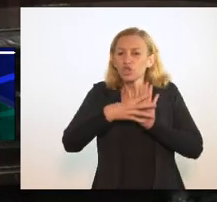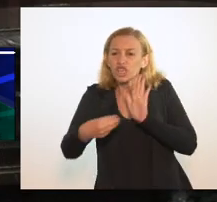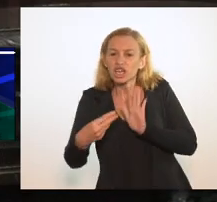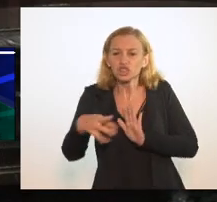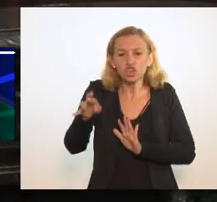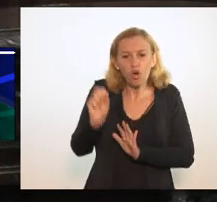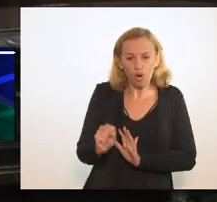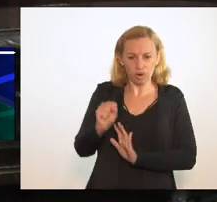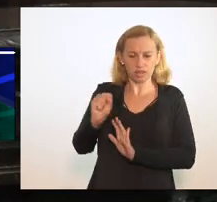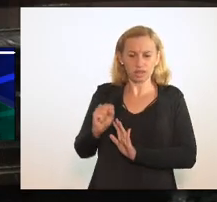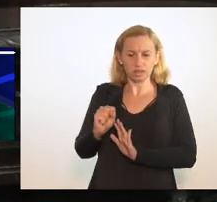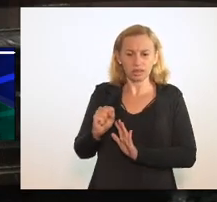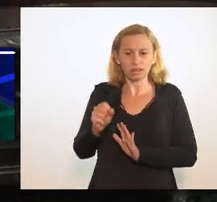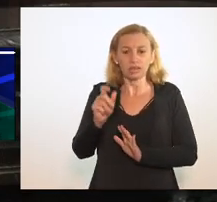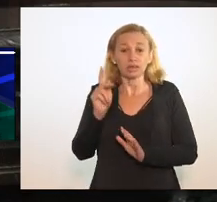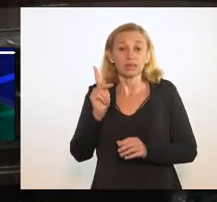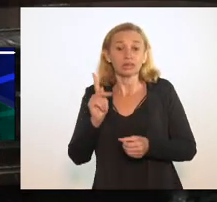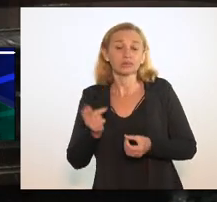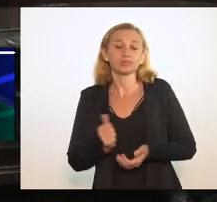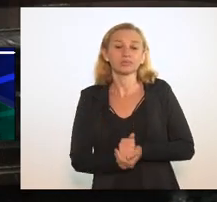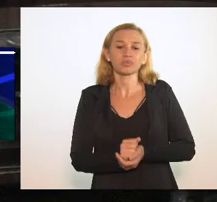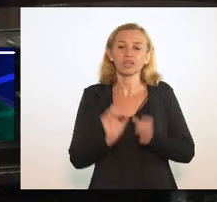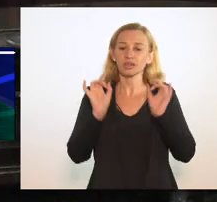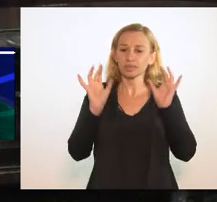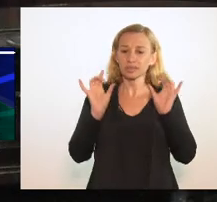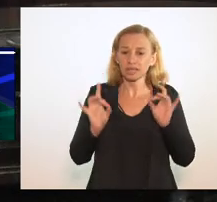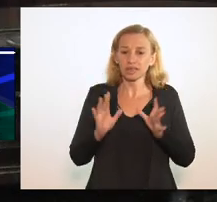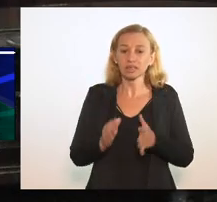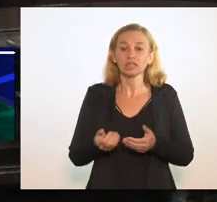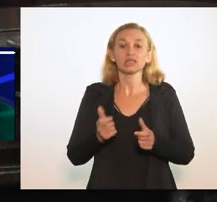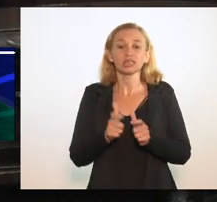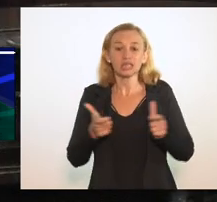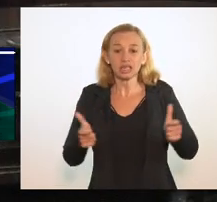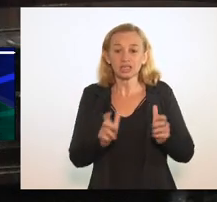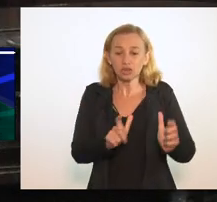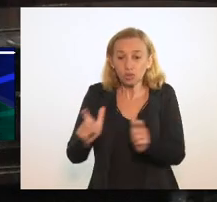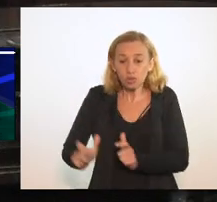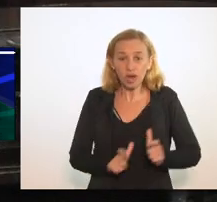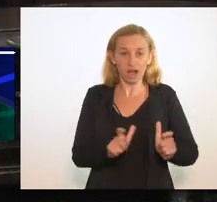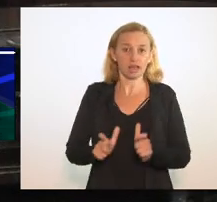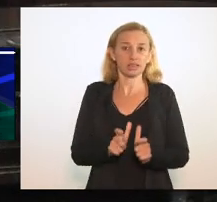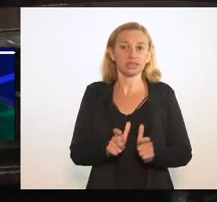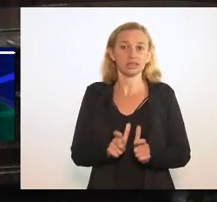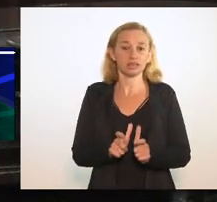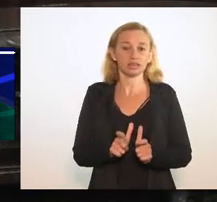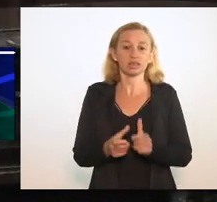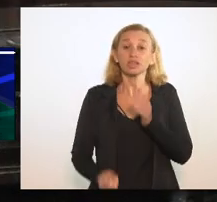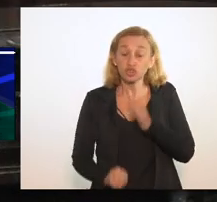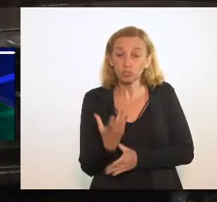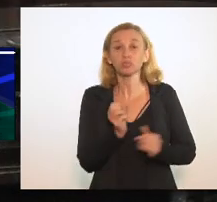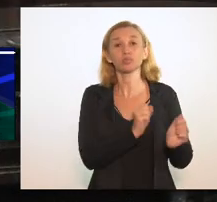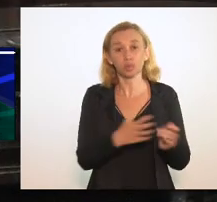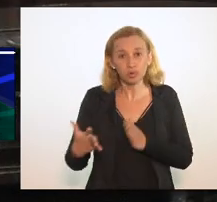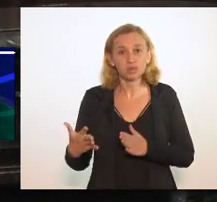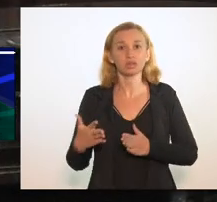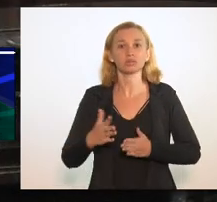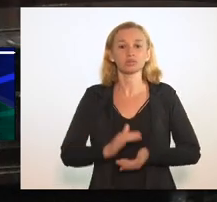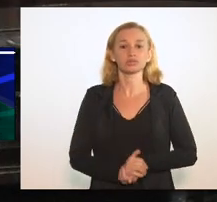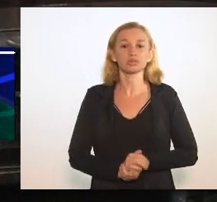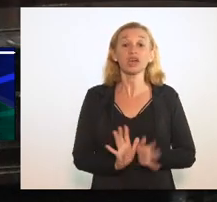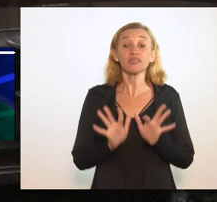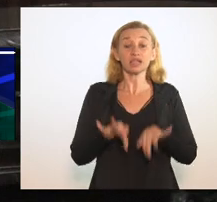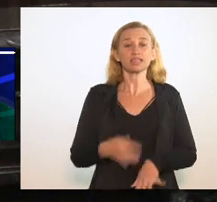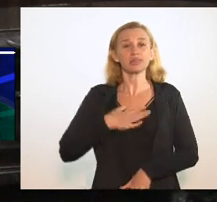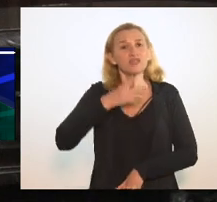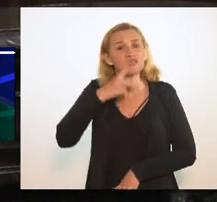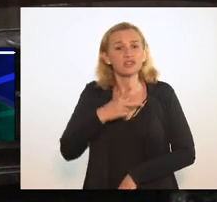de distribuição de participações especiais, especialmente nos grandes polos de produção. Encerro a minha